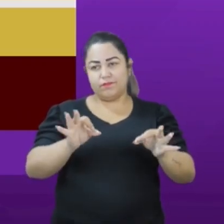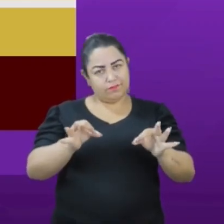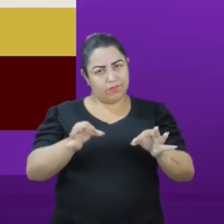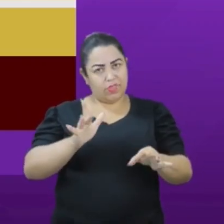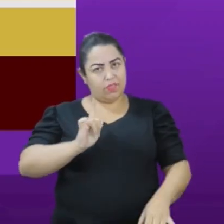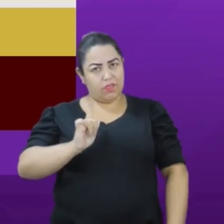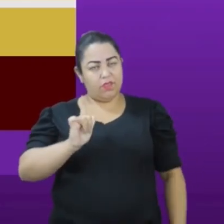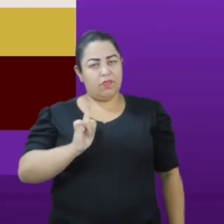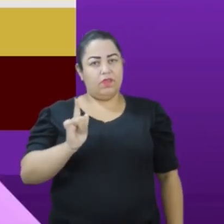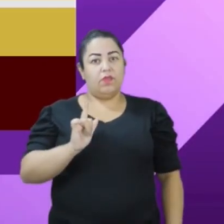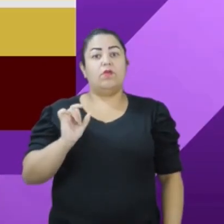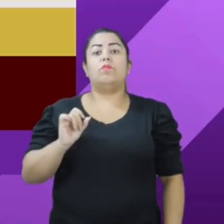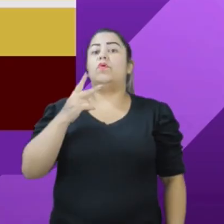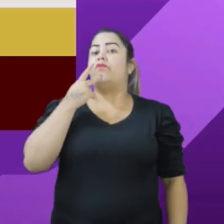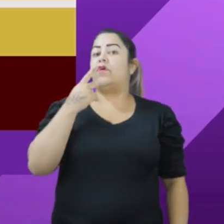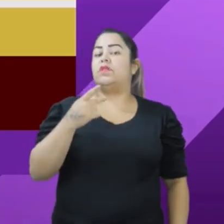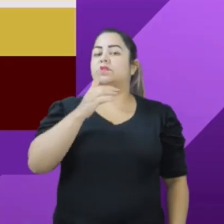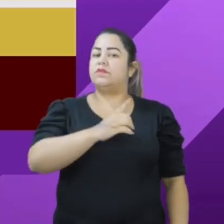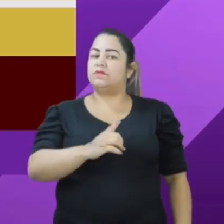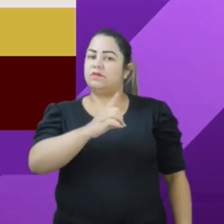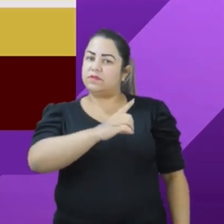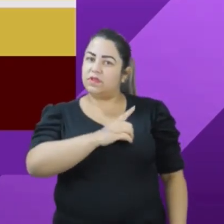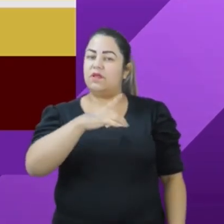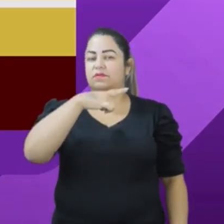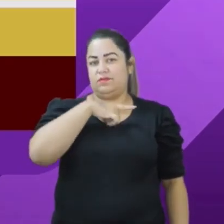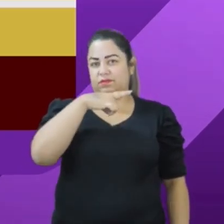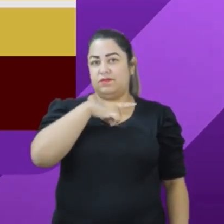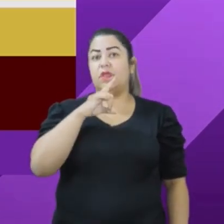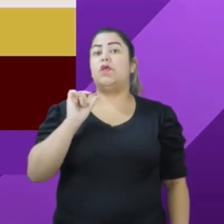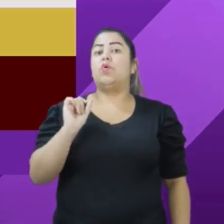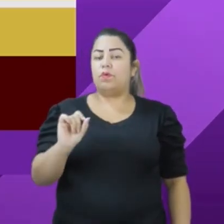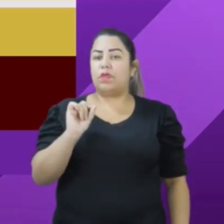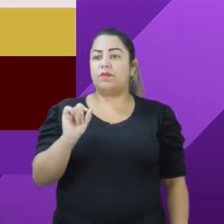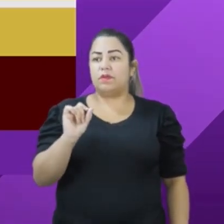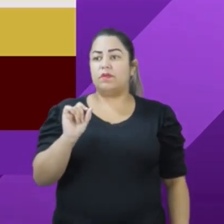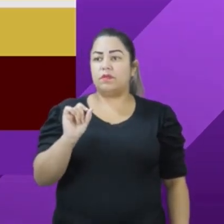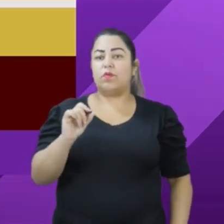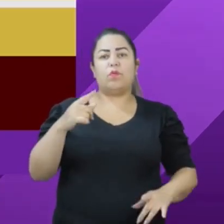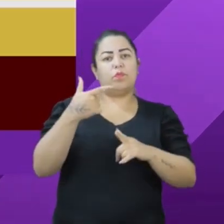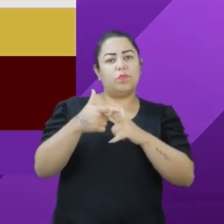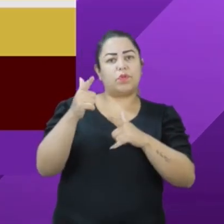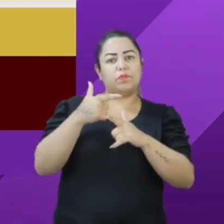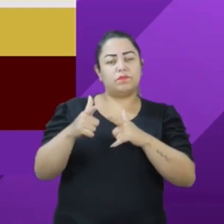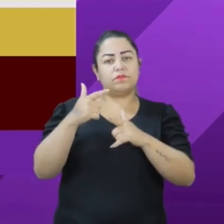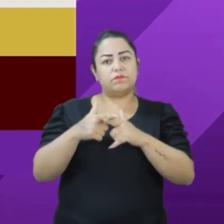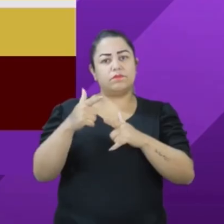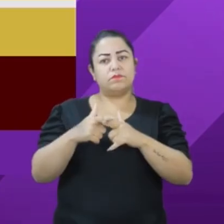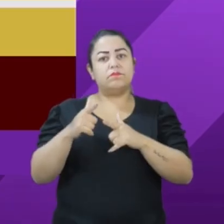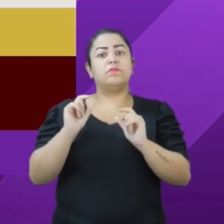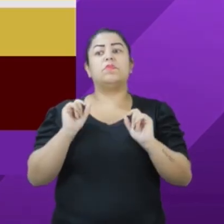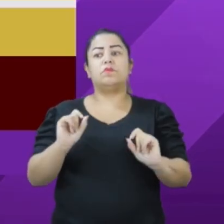também tem aqui, como eu falei, das delegacias, a gente tem, né, como um problema a